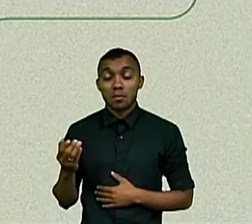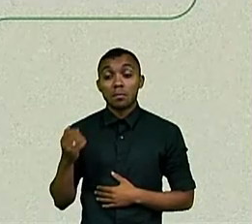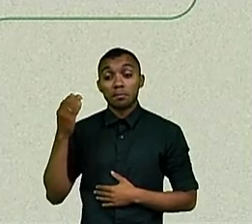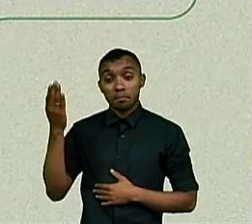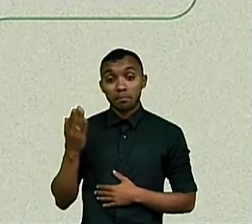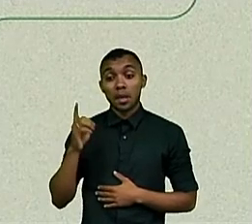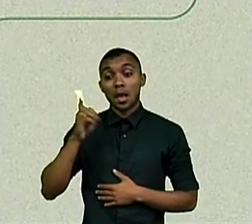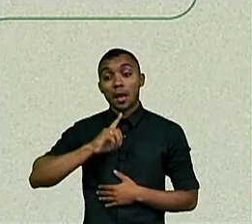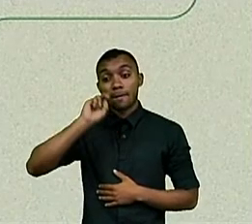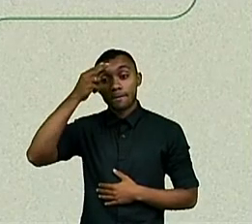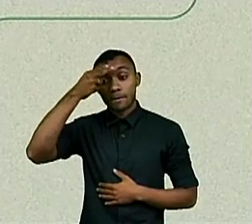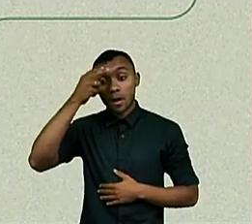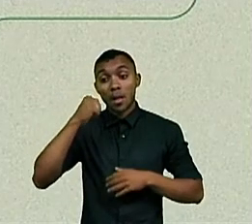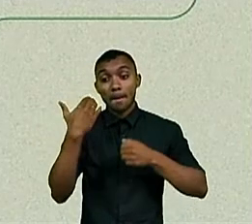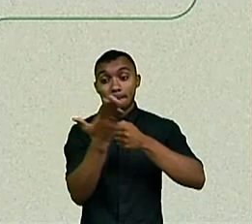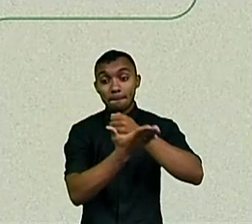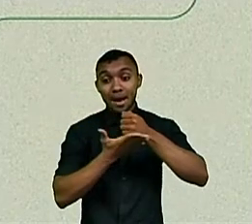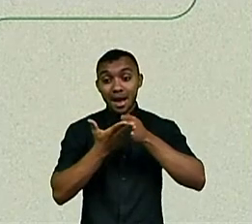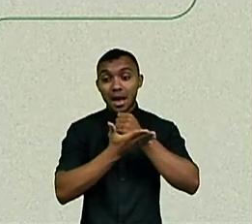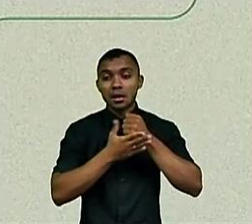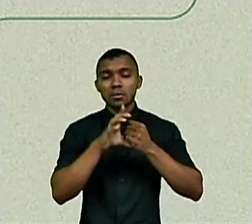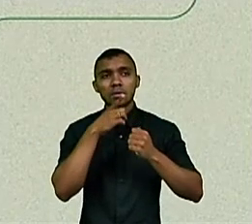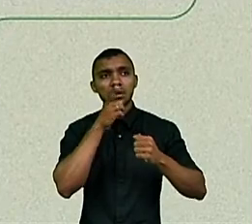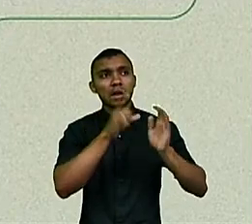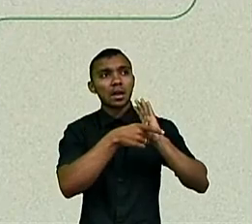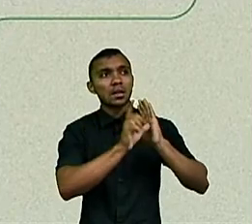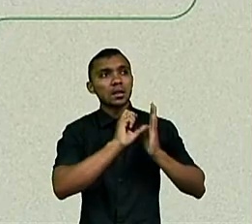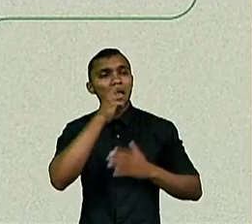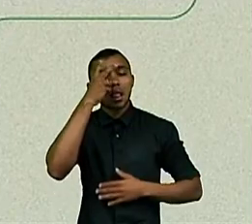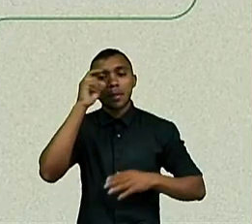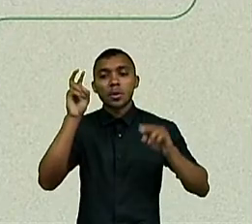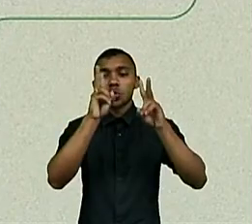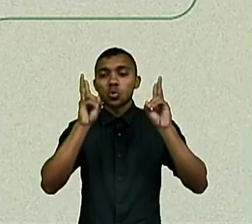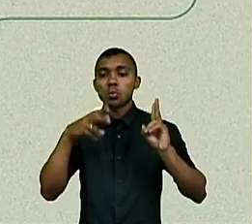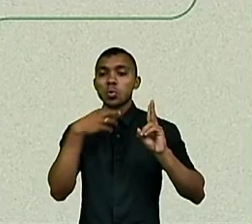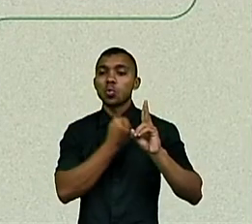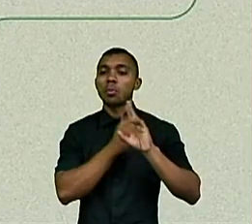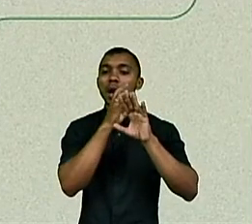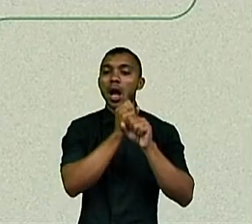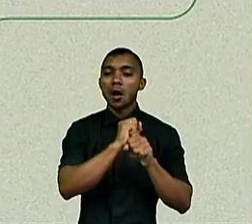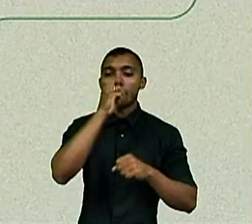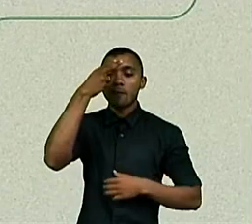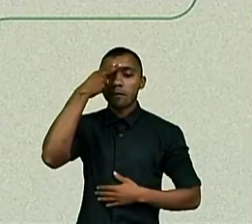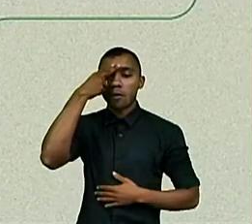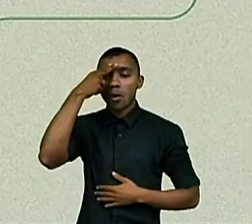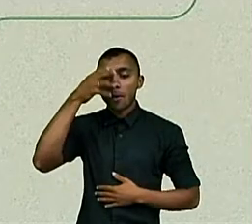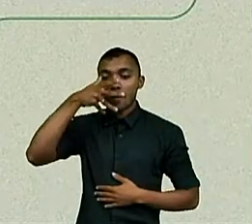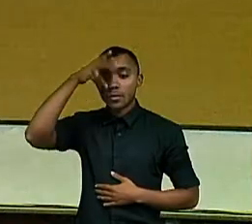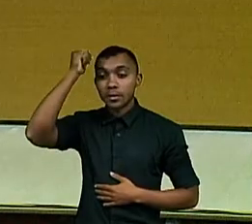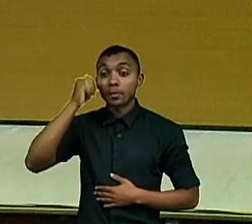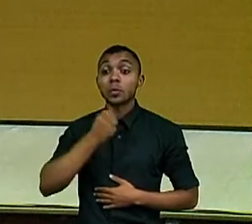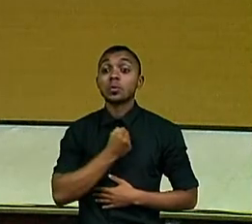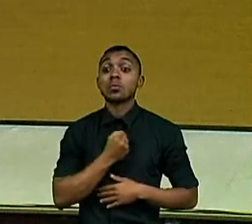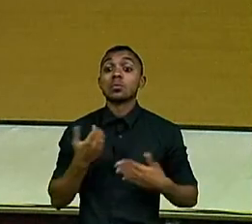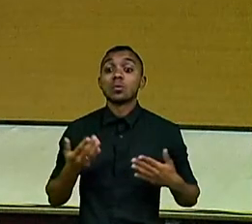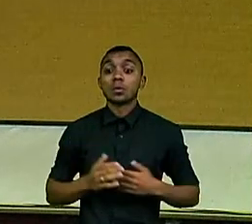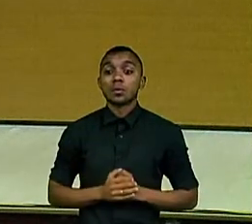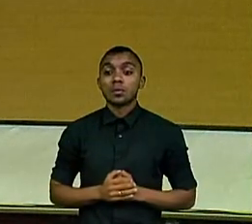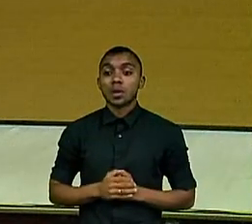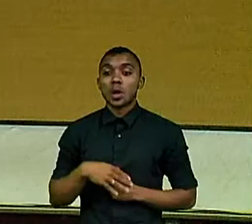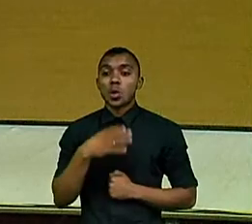que até dá para lembrar da fórmula da velocidade galera a velocidade É o quê É o espaço